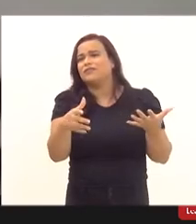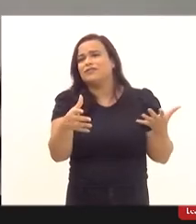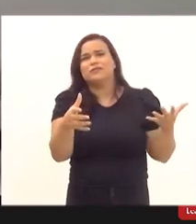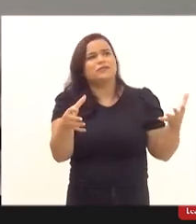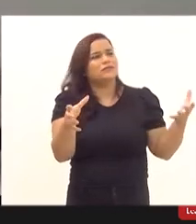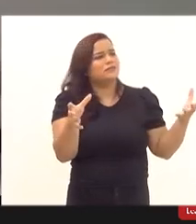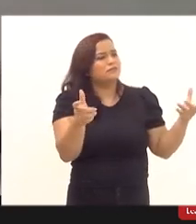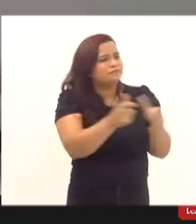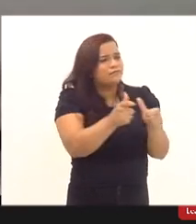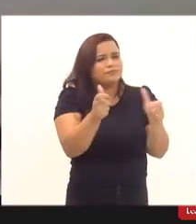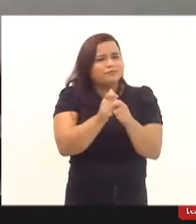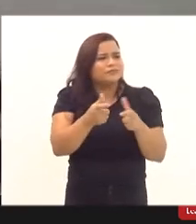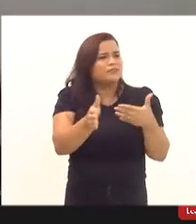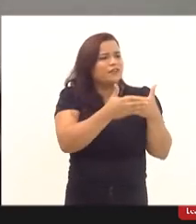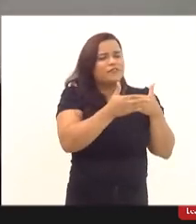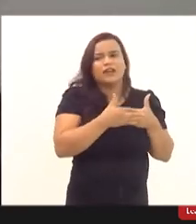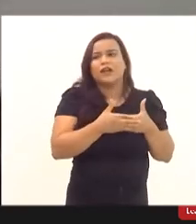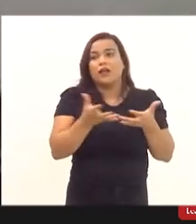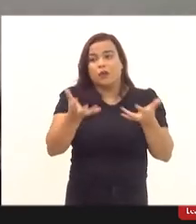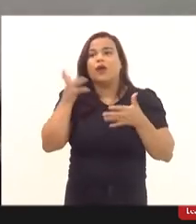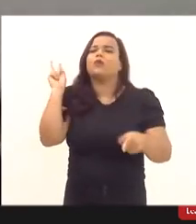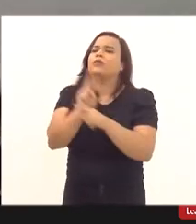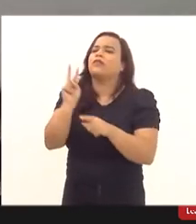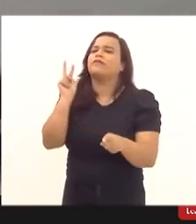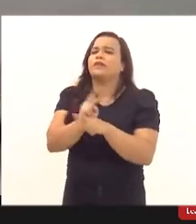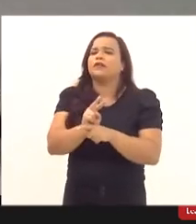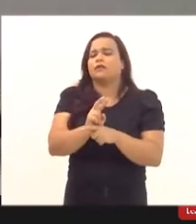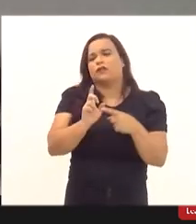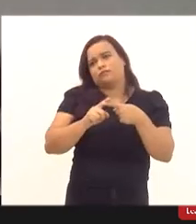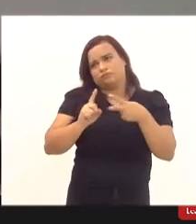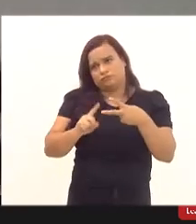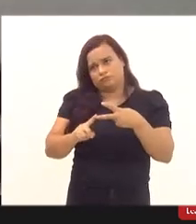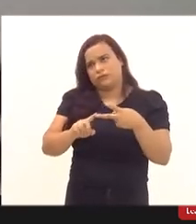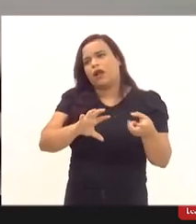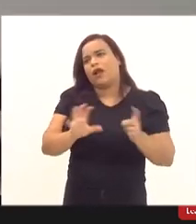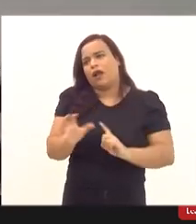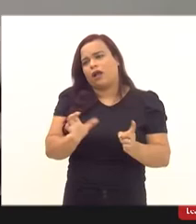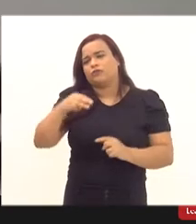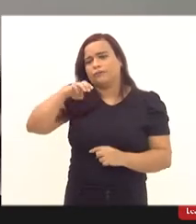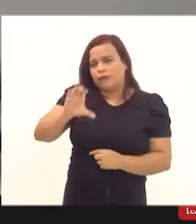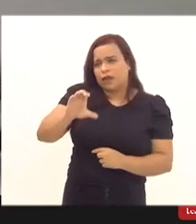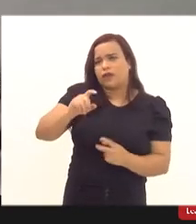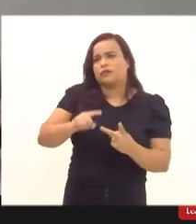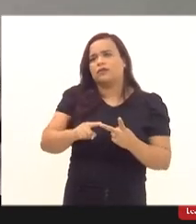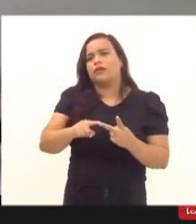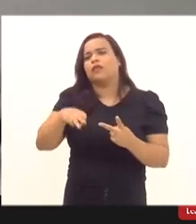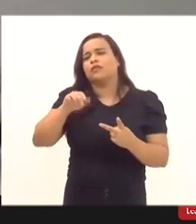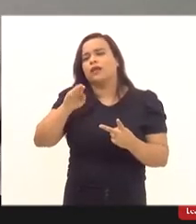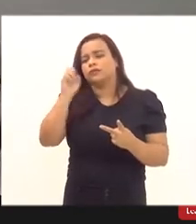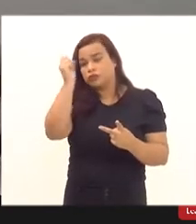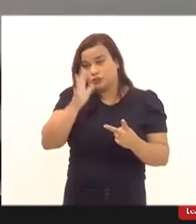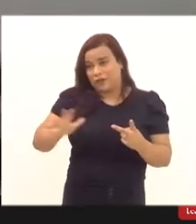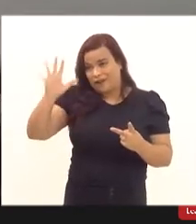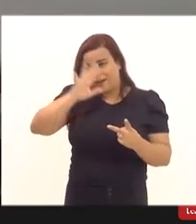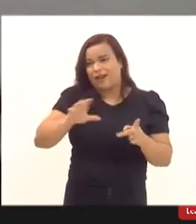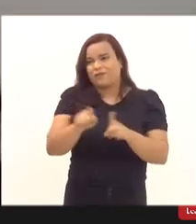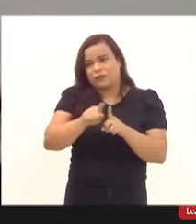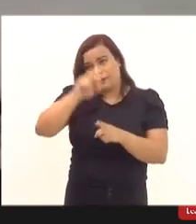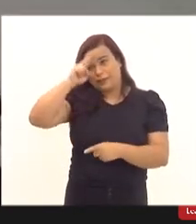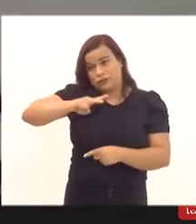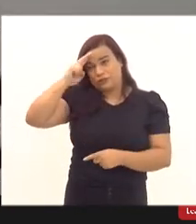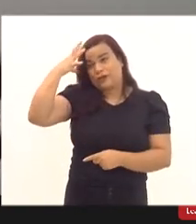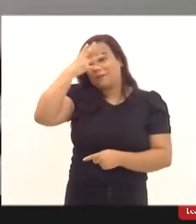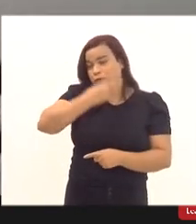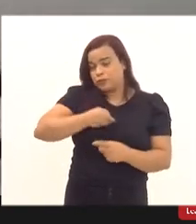vim aqui para defender a rádio MEC a Rádio Nacional Óbvio porque a grade Nacional também tem uma história linda embora seja bem